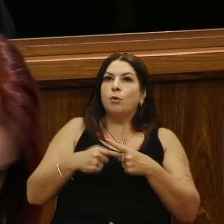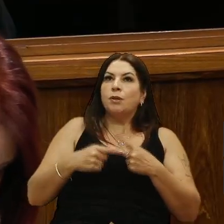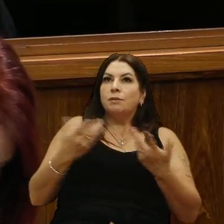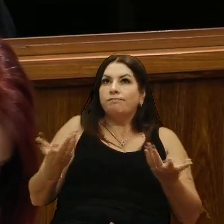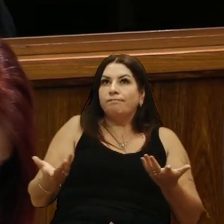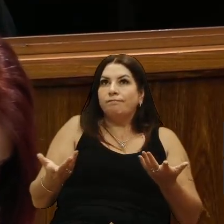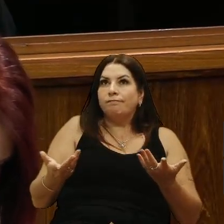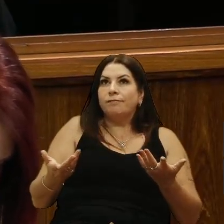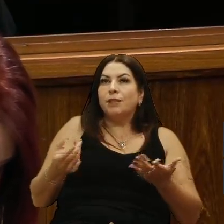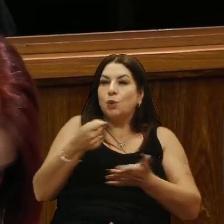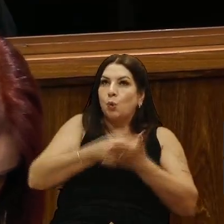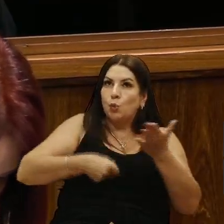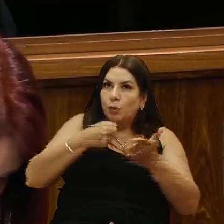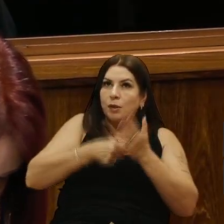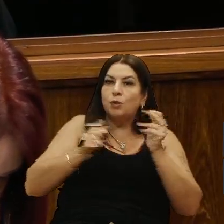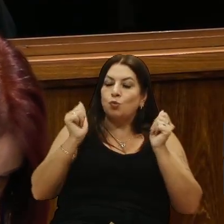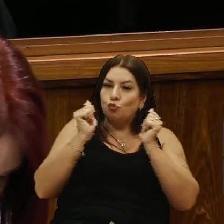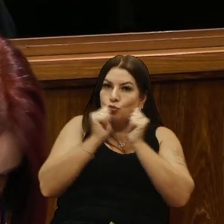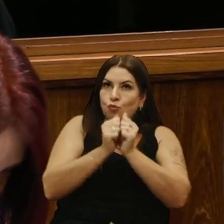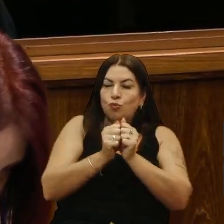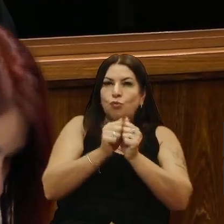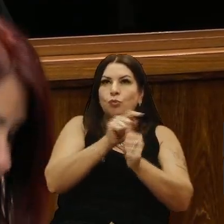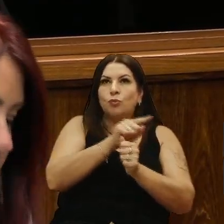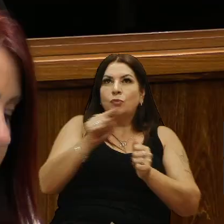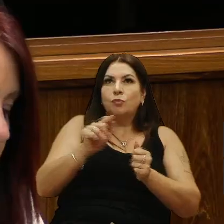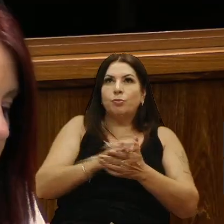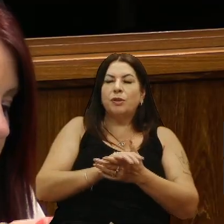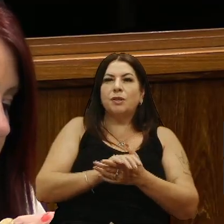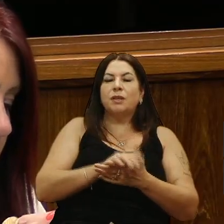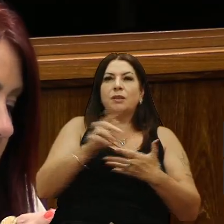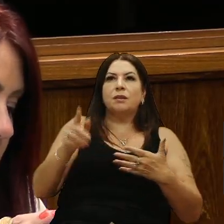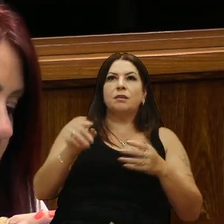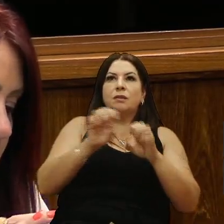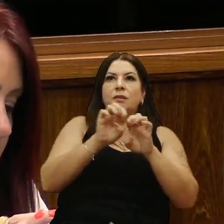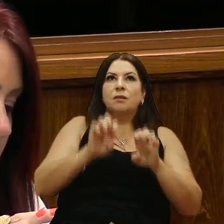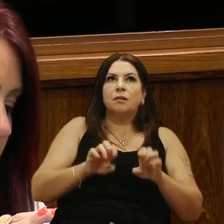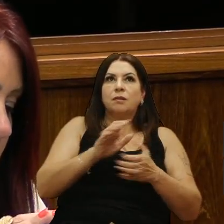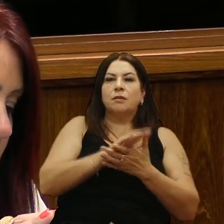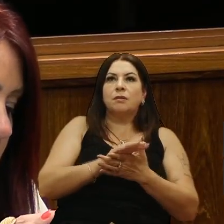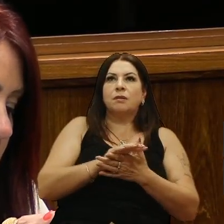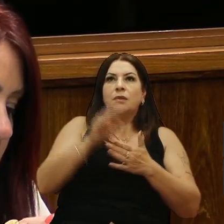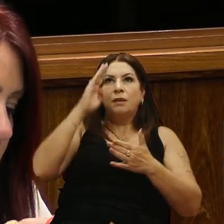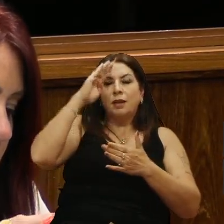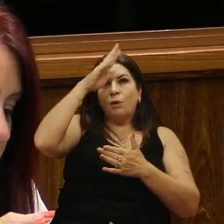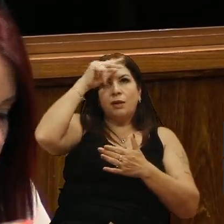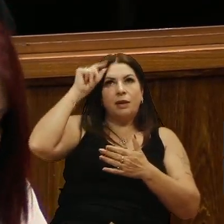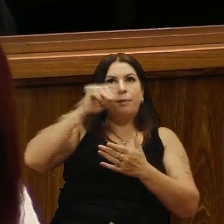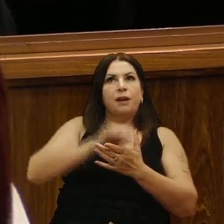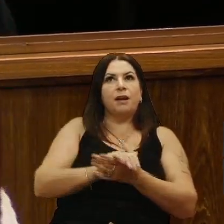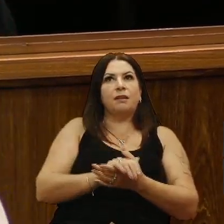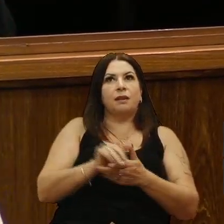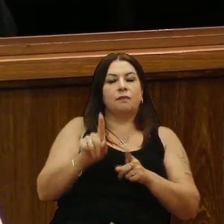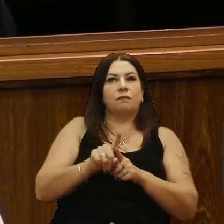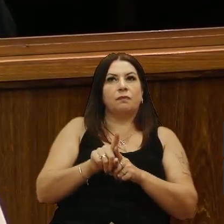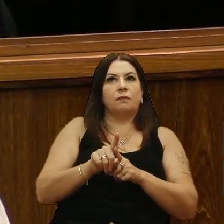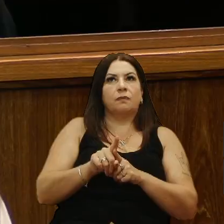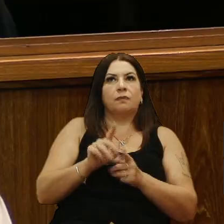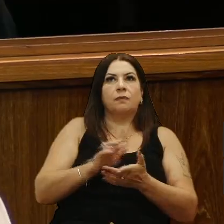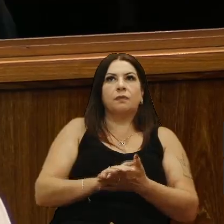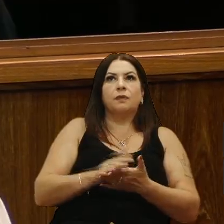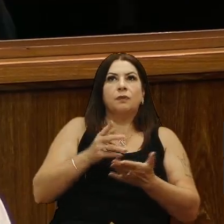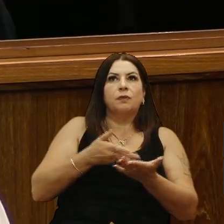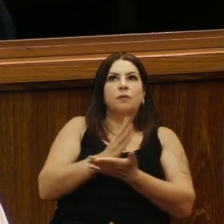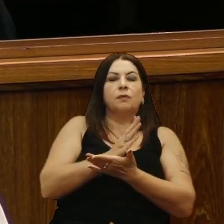gente lutaria juntos e juntas por mais estrutura para a guarda municipal. E foi isso que nós